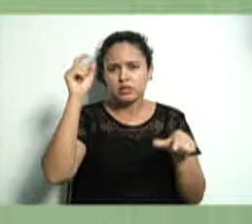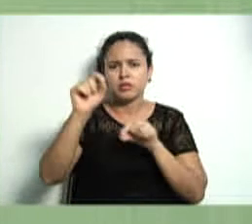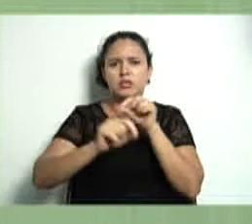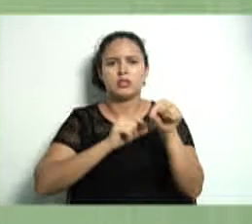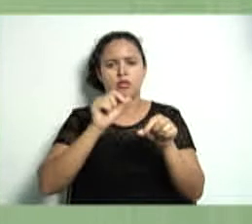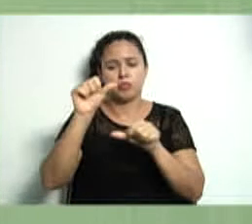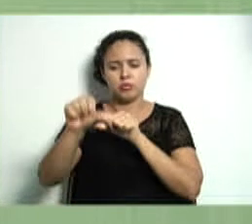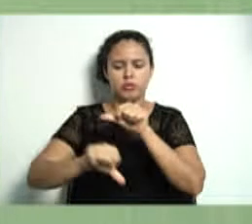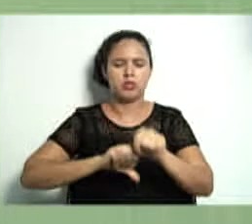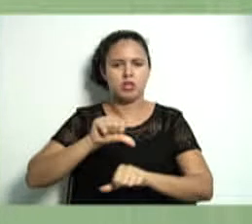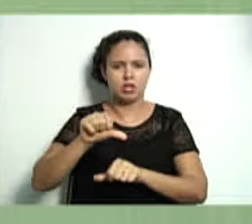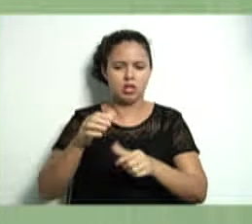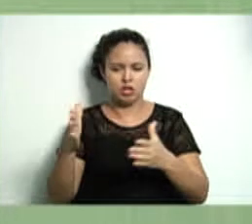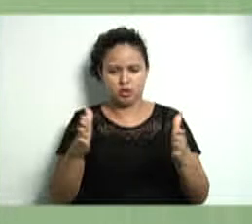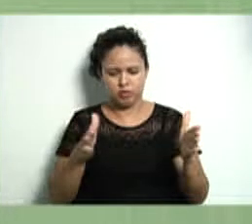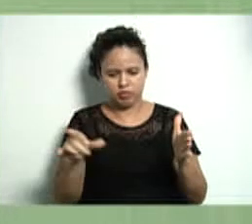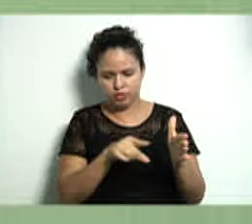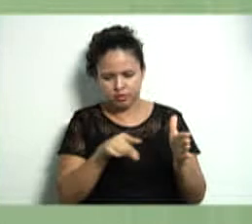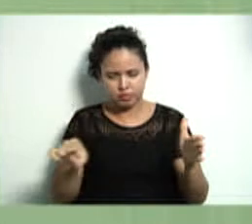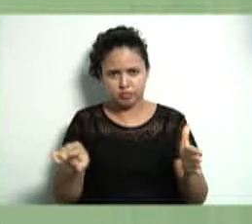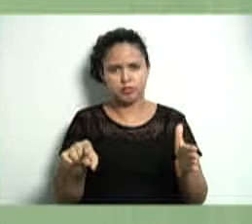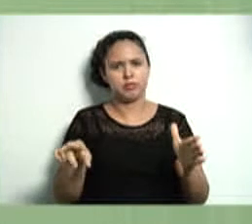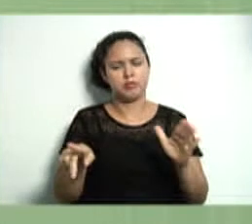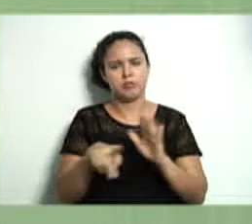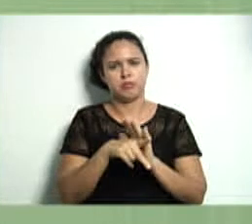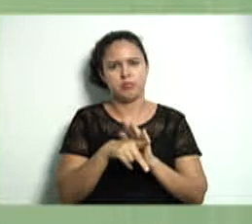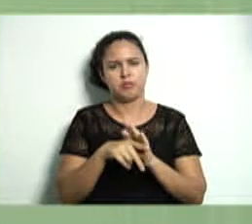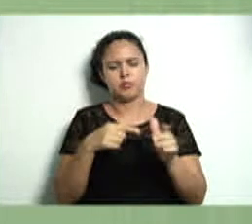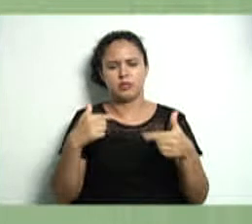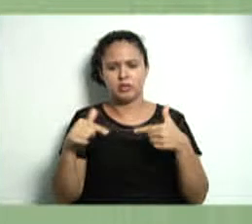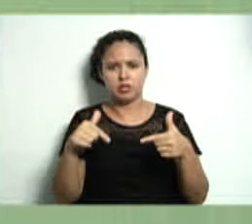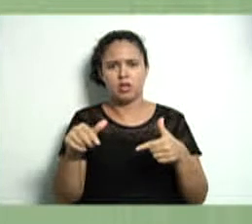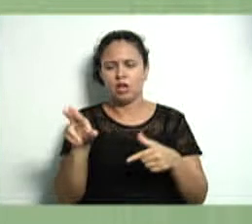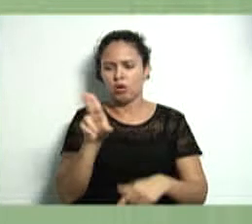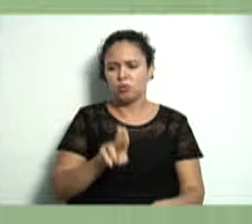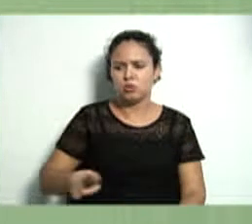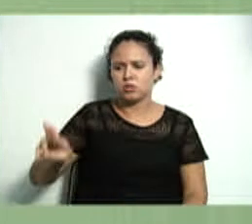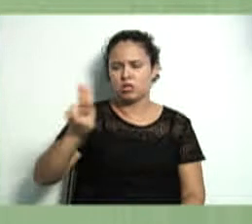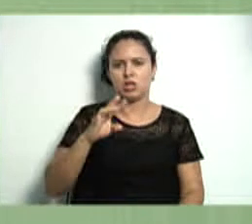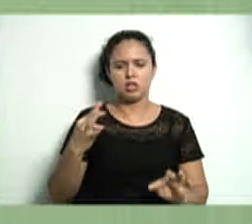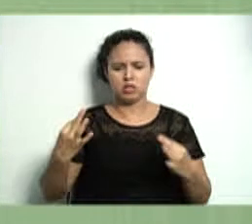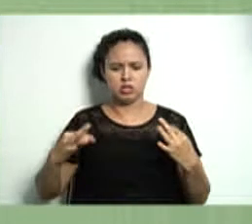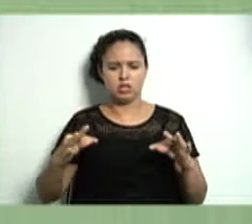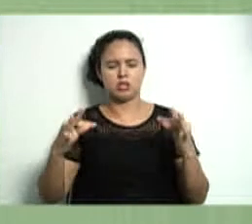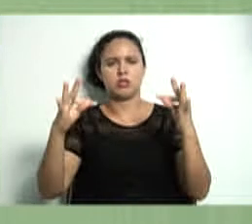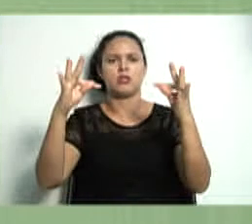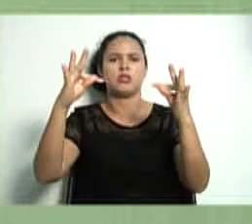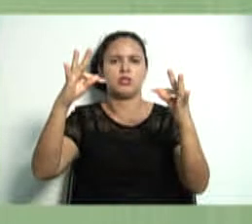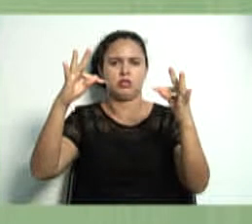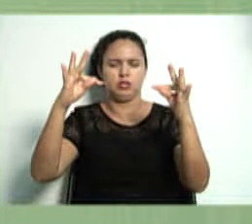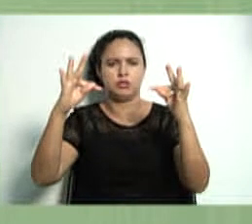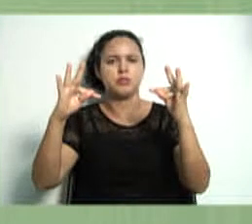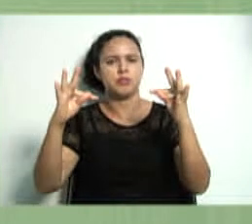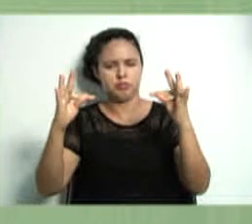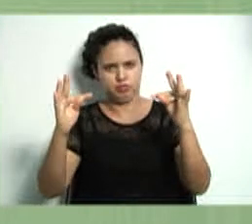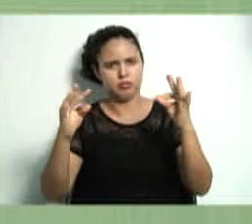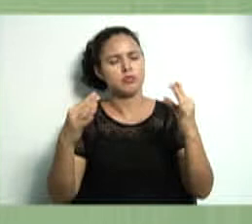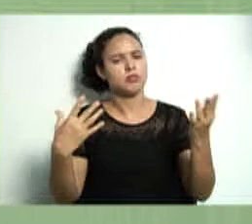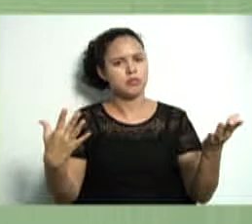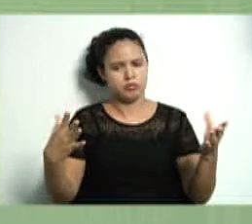as rotinas de trabalho e a utilizar a tecnologia, né? A